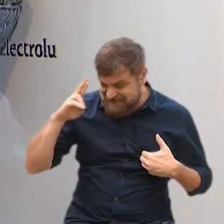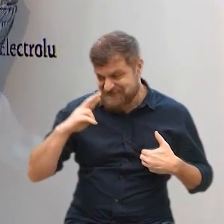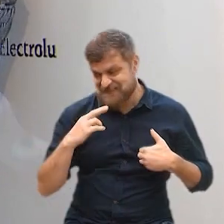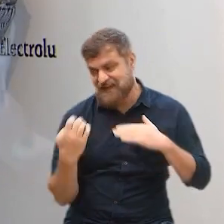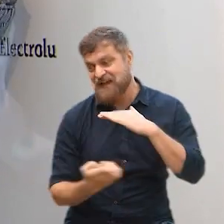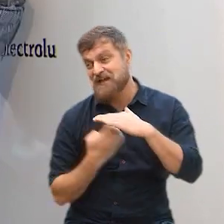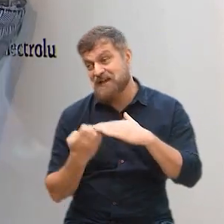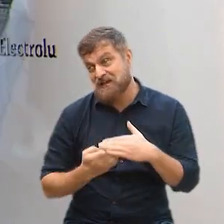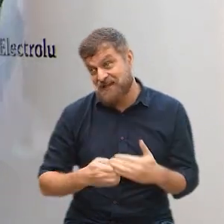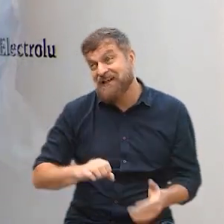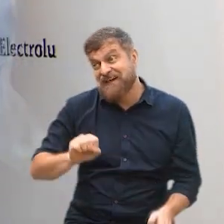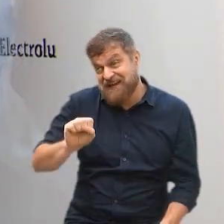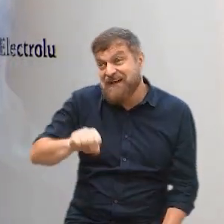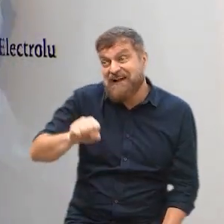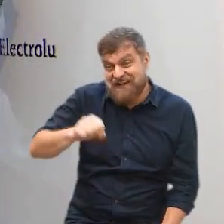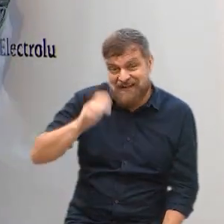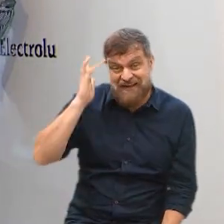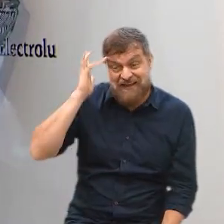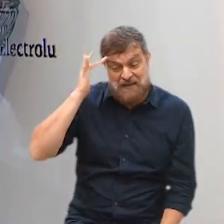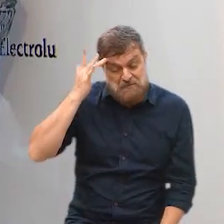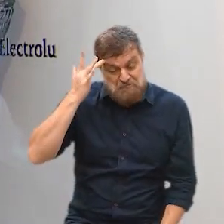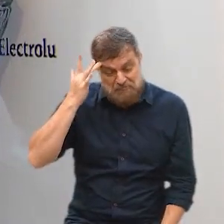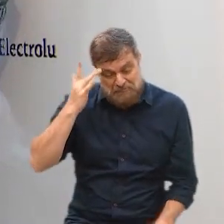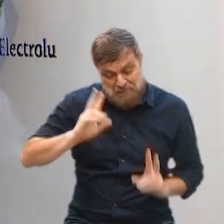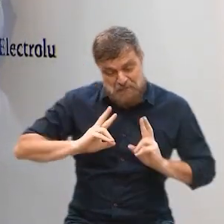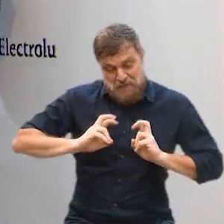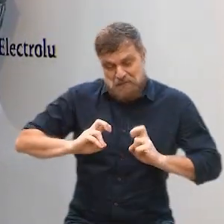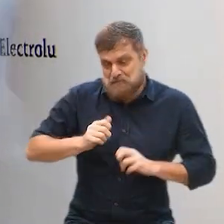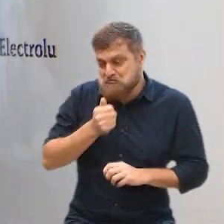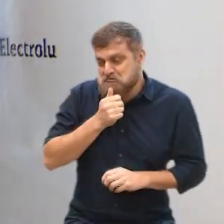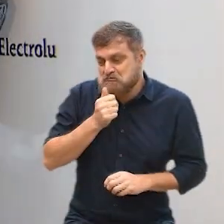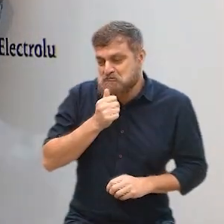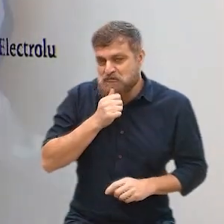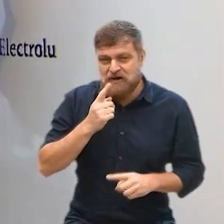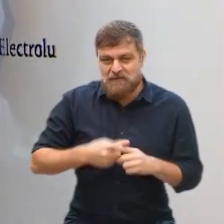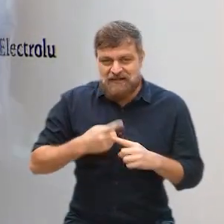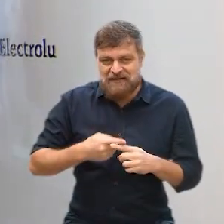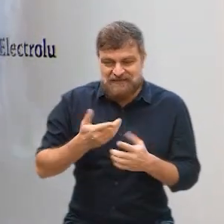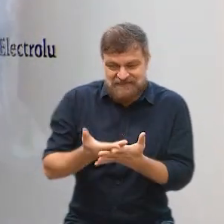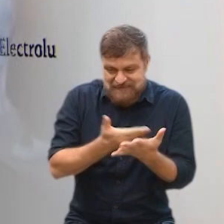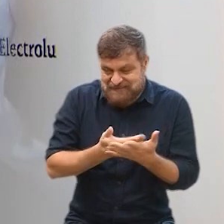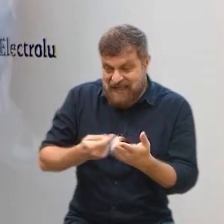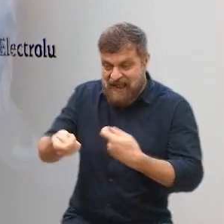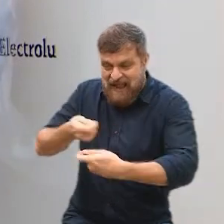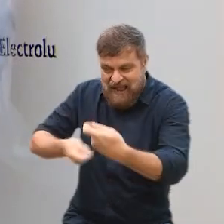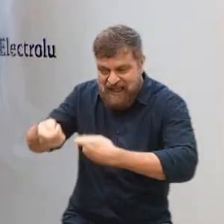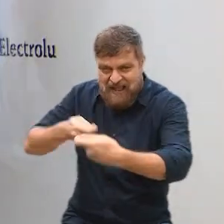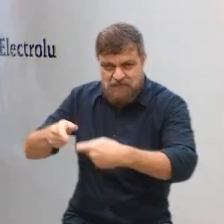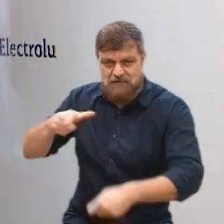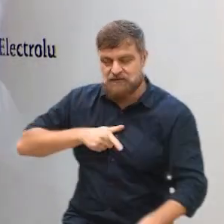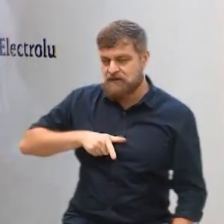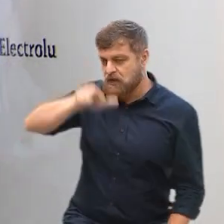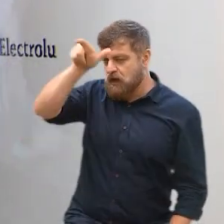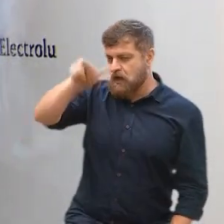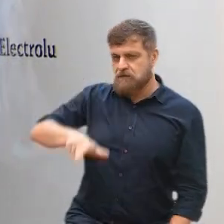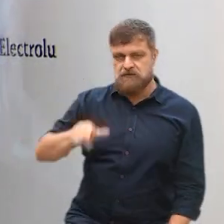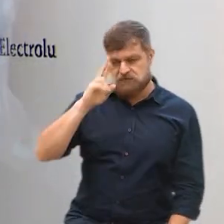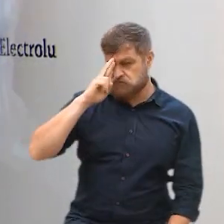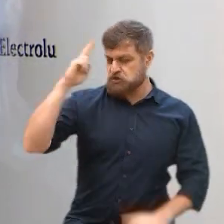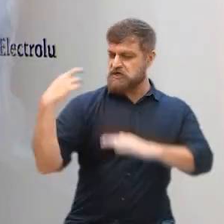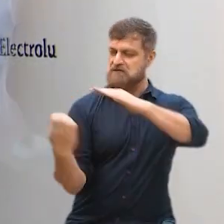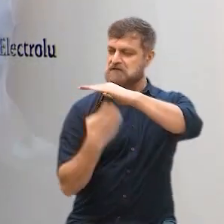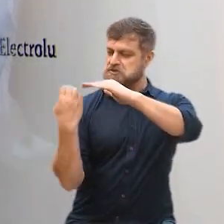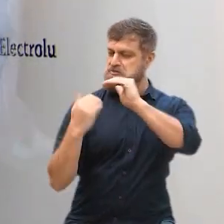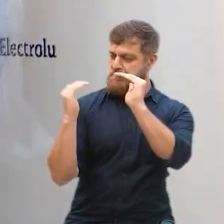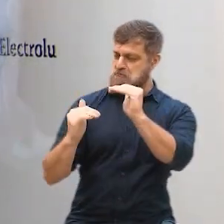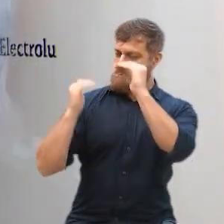Né? Eu acho que a ficha ainda não caiu, porque a gente estuda administração, a gente vê empresários do Antônio Emílio de